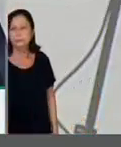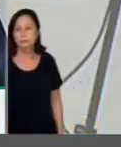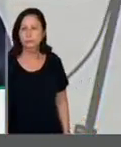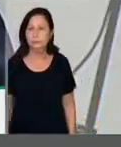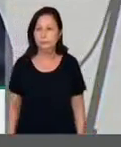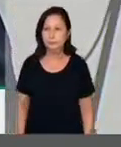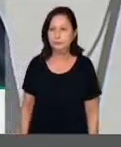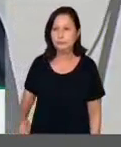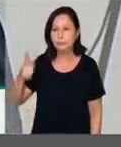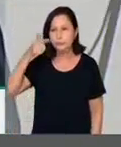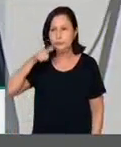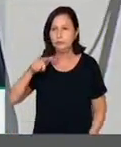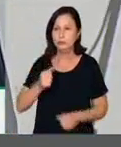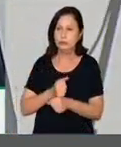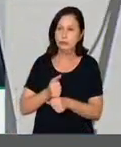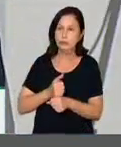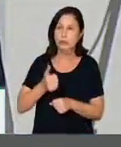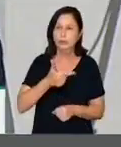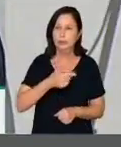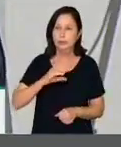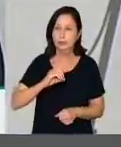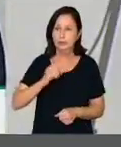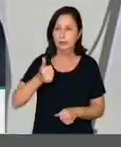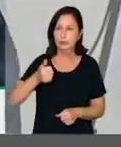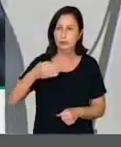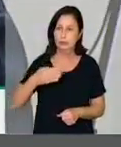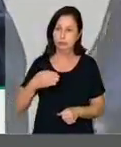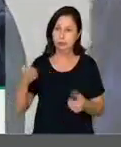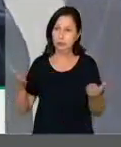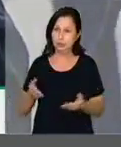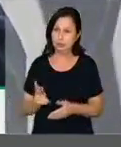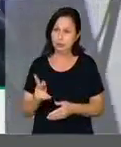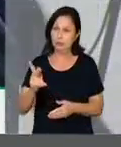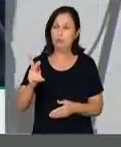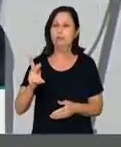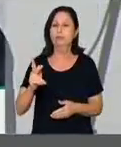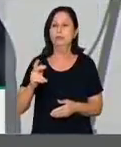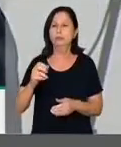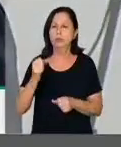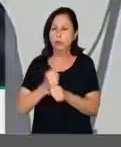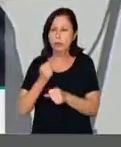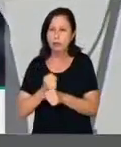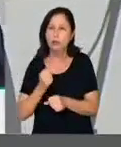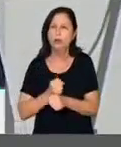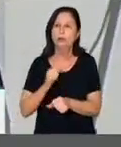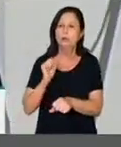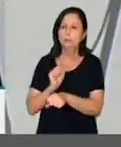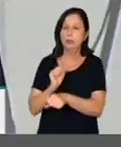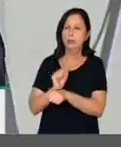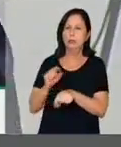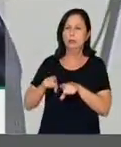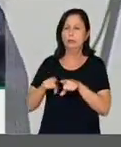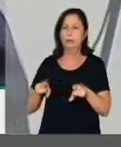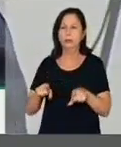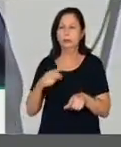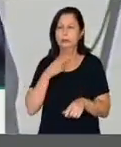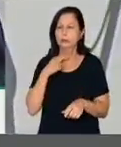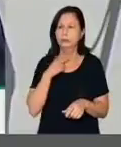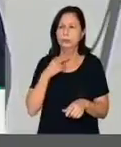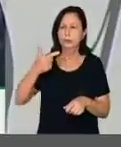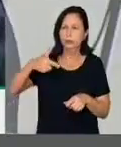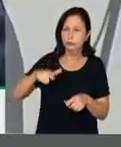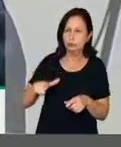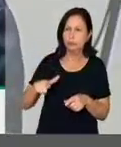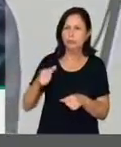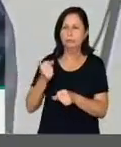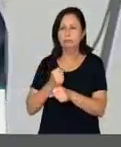2014, mas nós agora vamos dar sequência, vamos retomar as obras que ficaram paralisadas, um monte de obra paralisada, vamos retomar todas